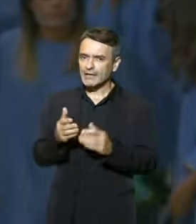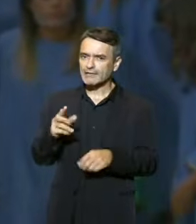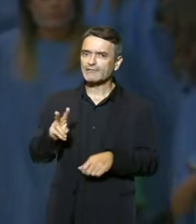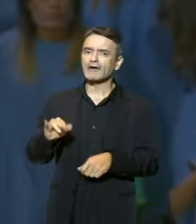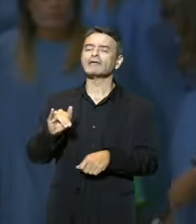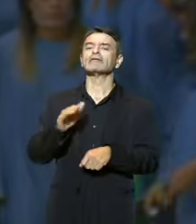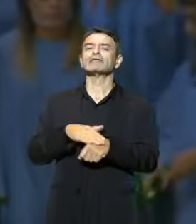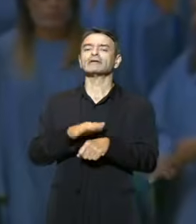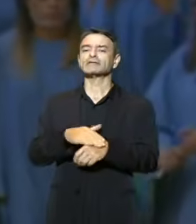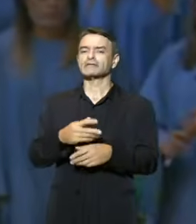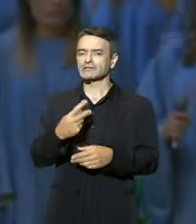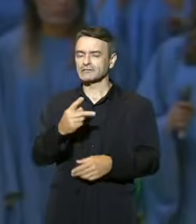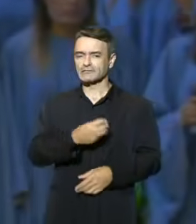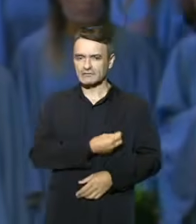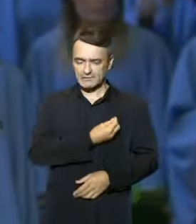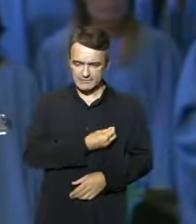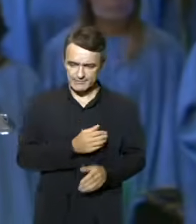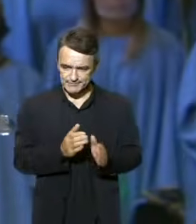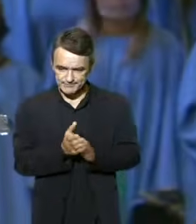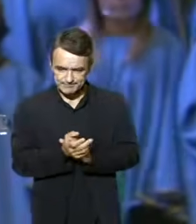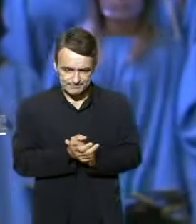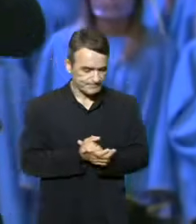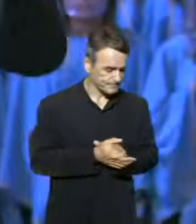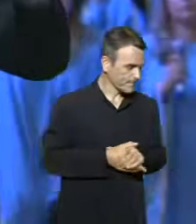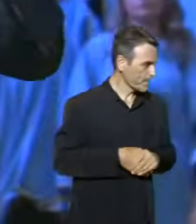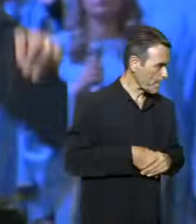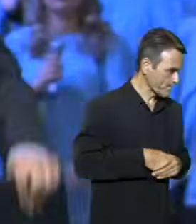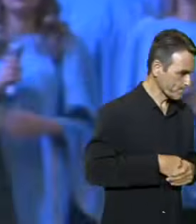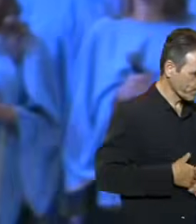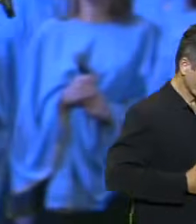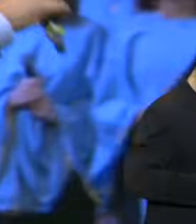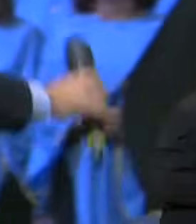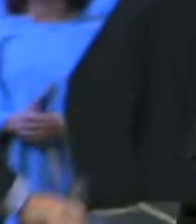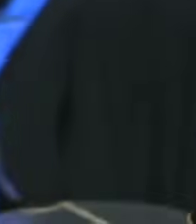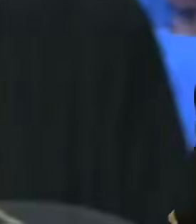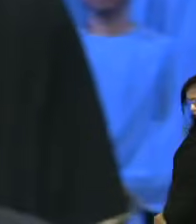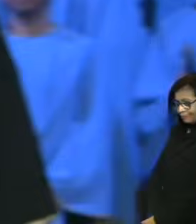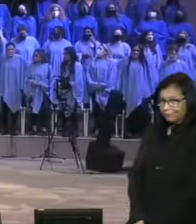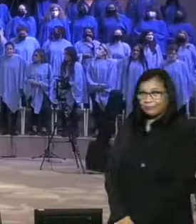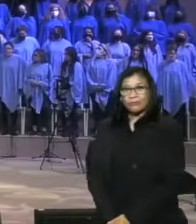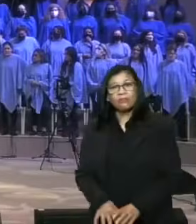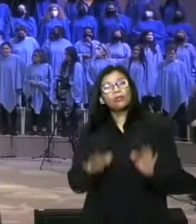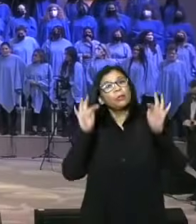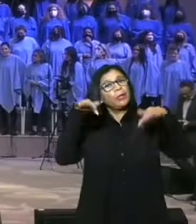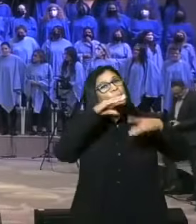uma vez. Vamos louvar a Deus juntos? Fica de pé no seu lugar, vamos terminar adorando a Deus.